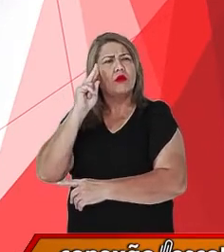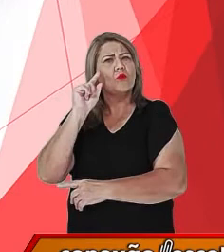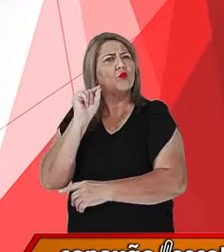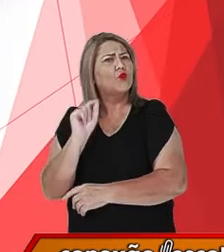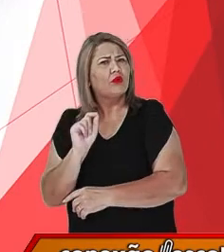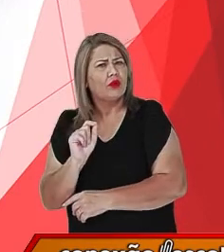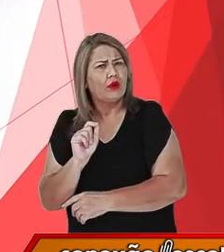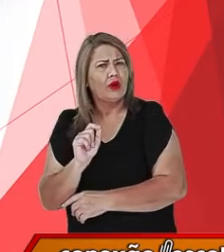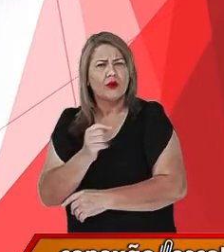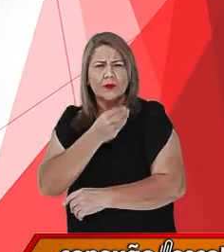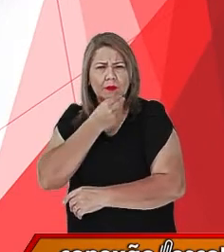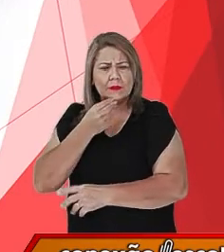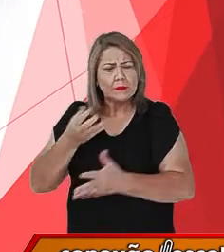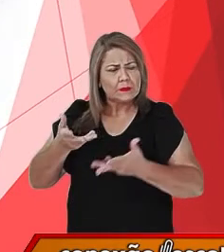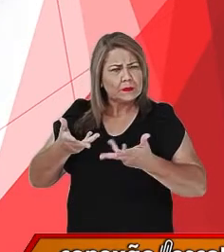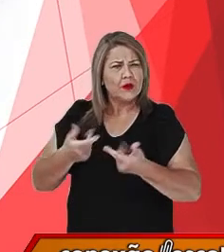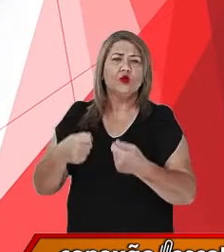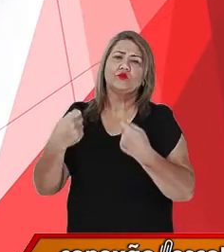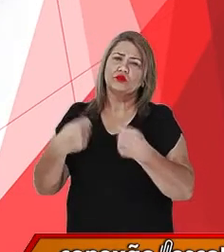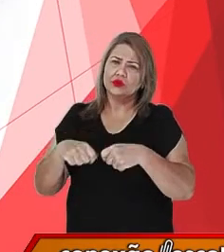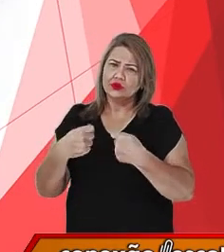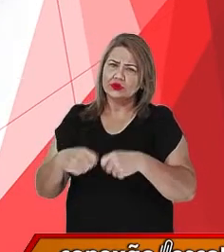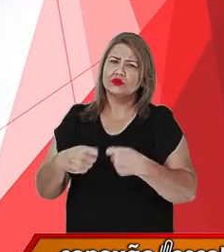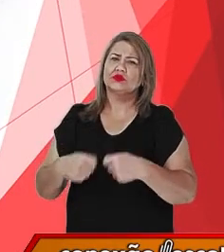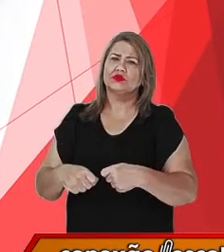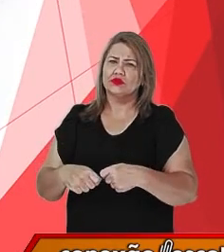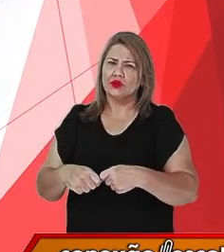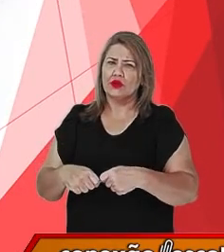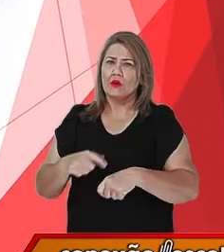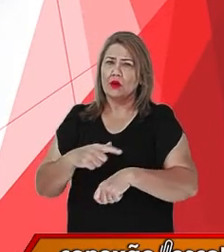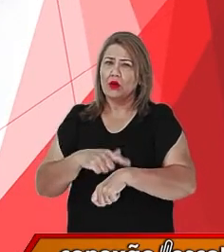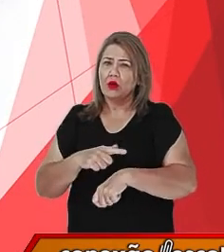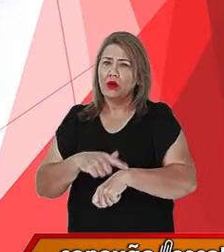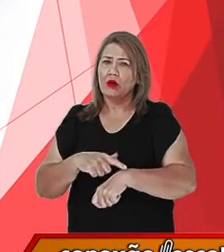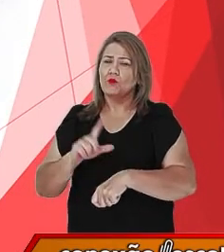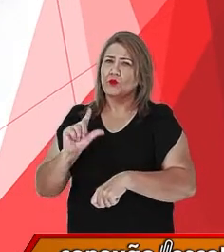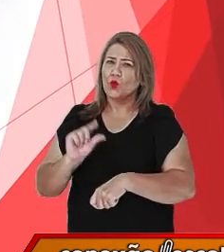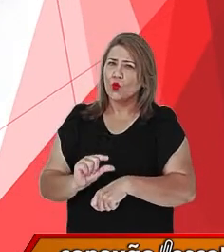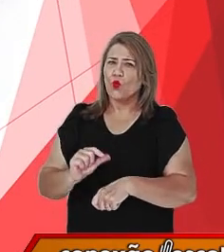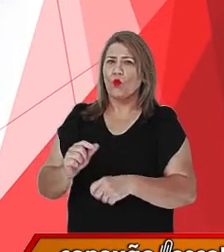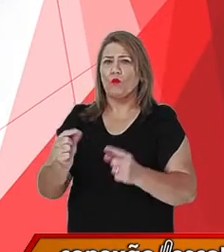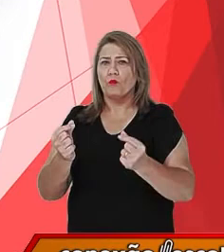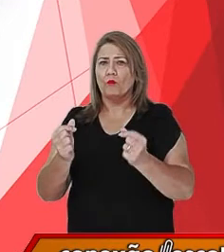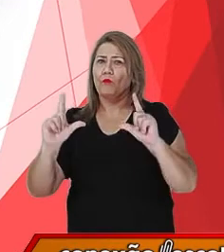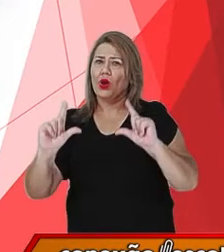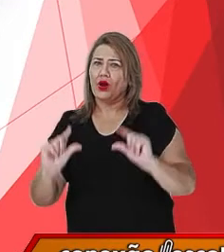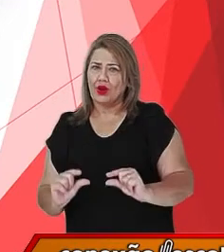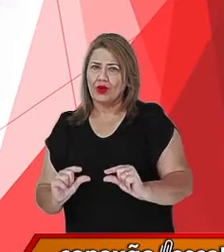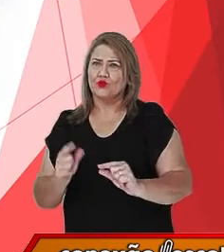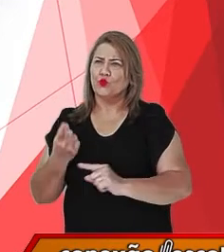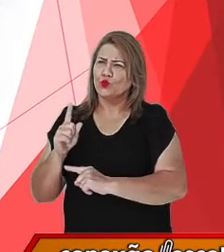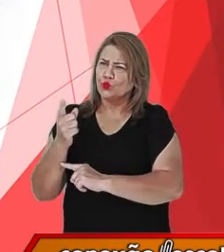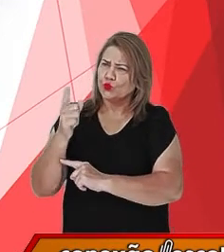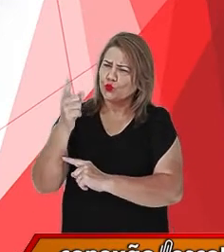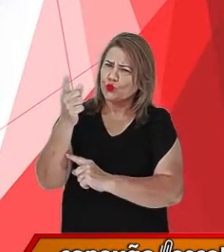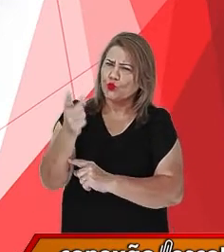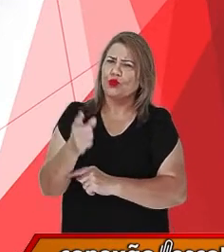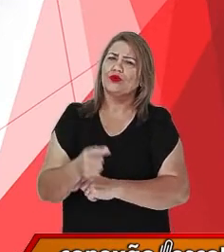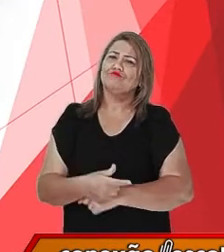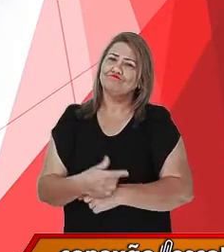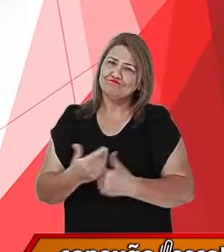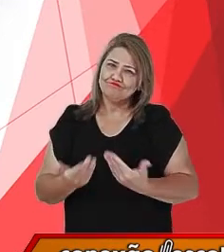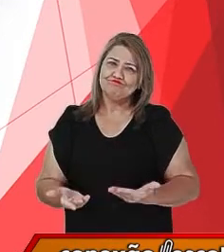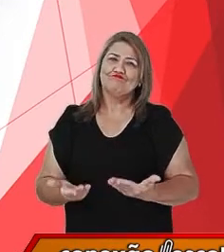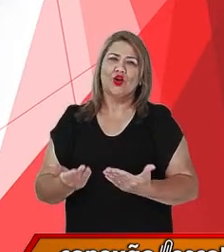transporte eficiente, ele tem que transportar com menor custo e atingir longas distâncias. E é justamente